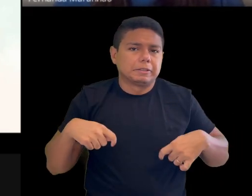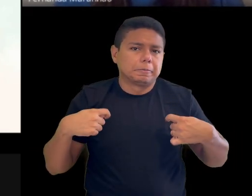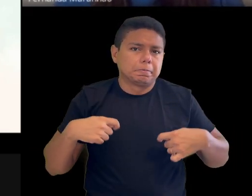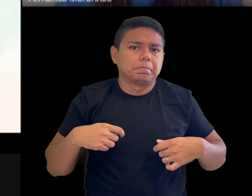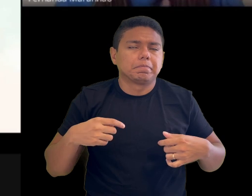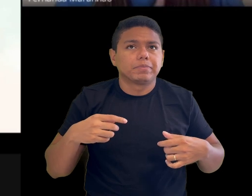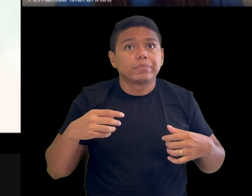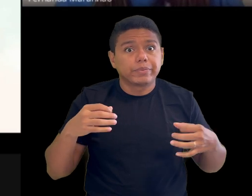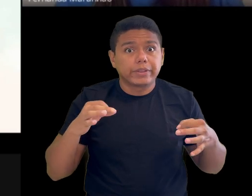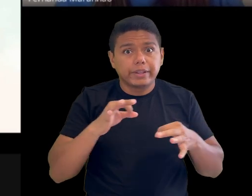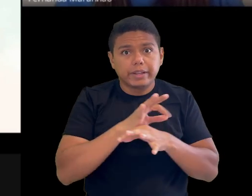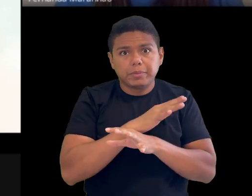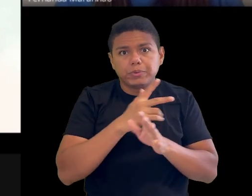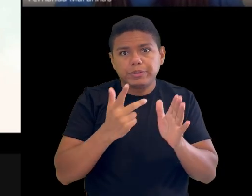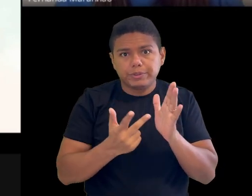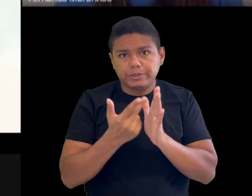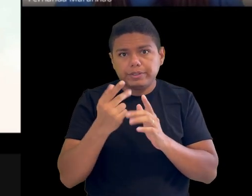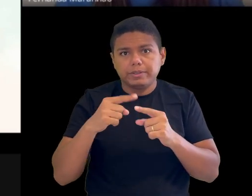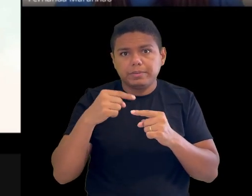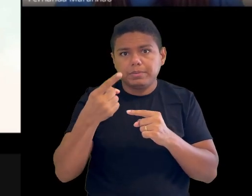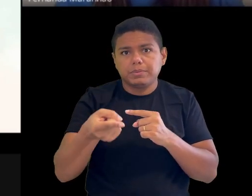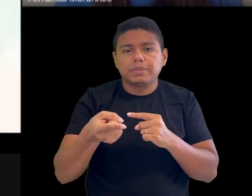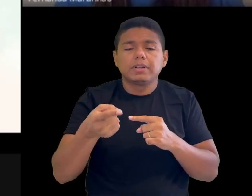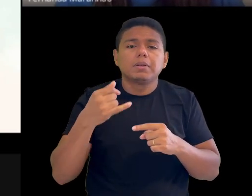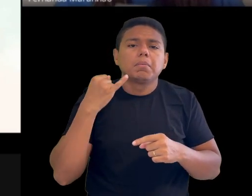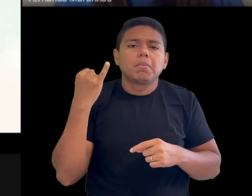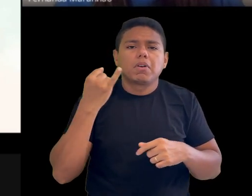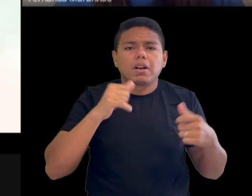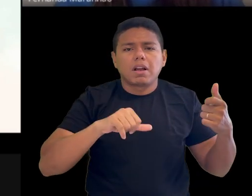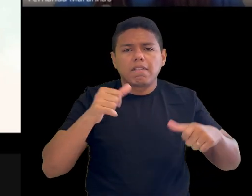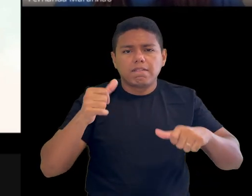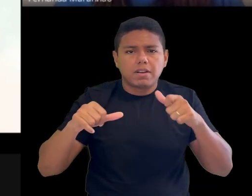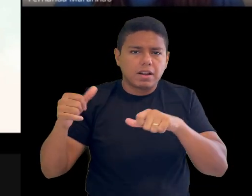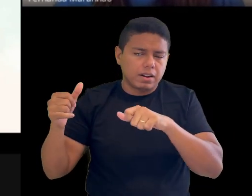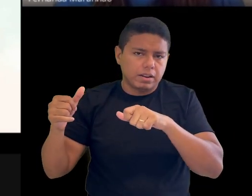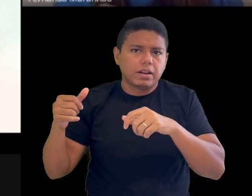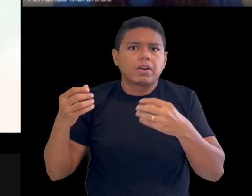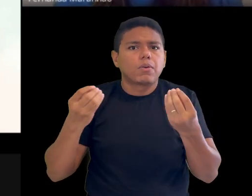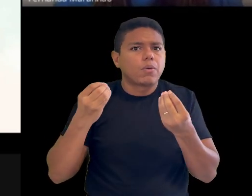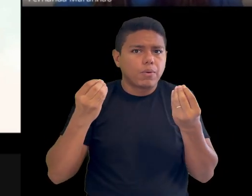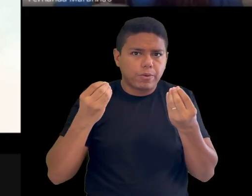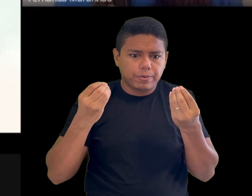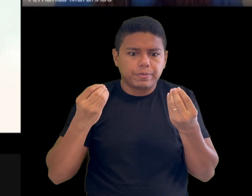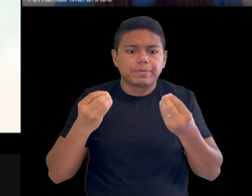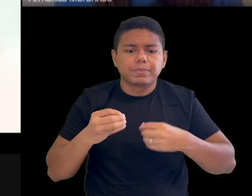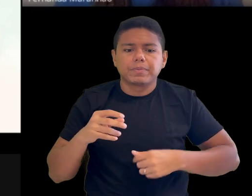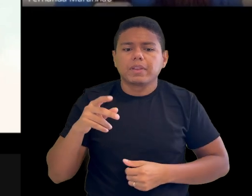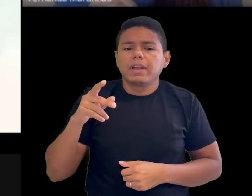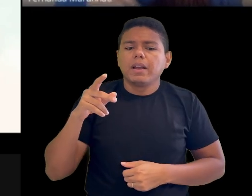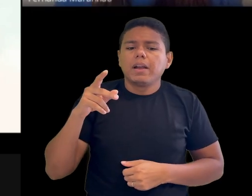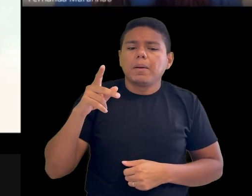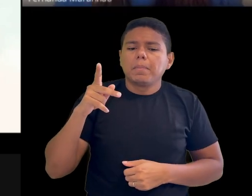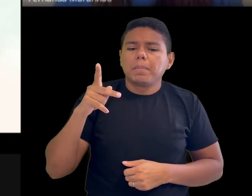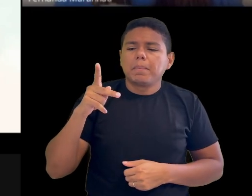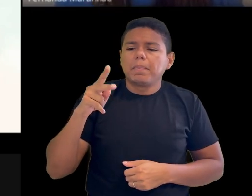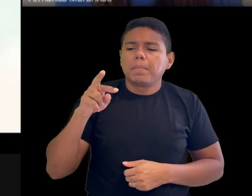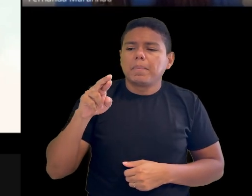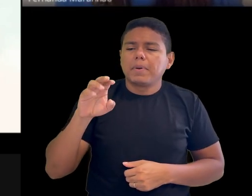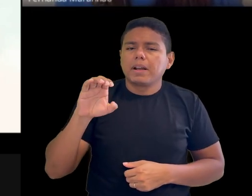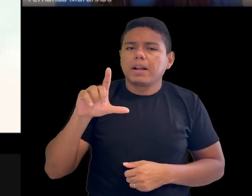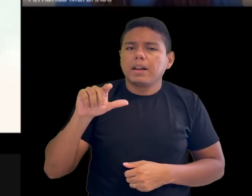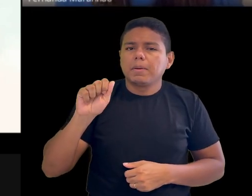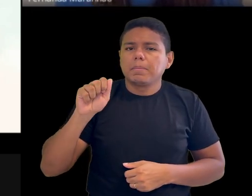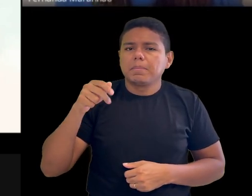importante avaliar a concomitância da pré-eclâmpsia, que é a principal causa de descolamento prematuro